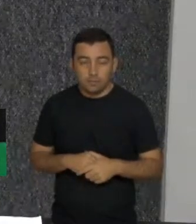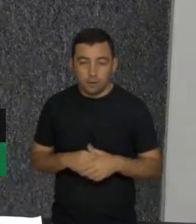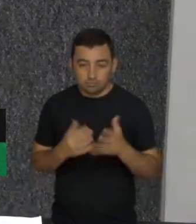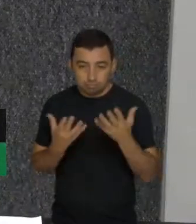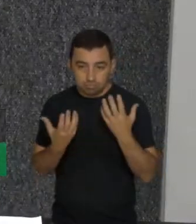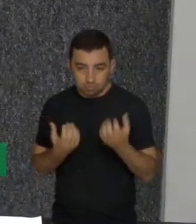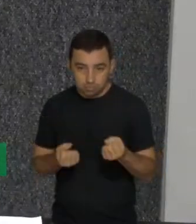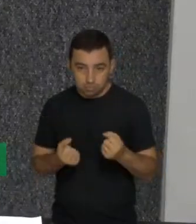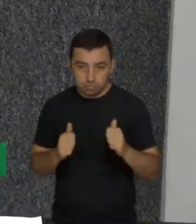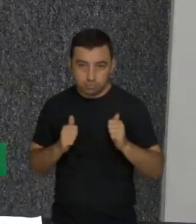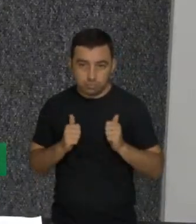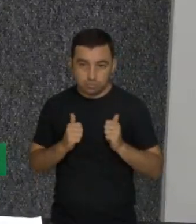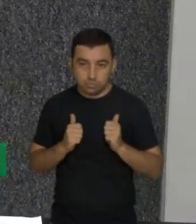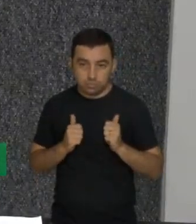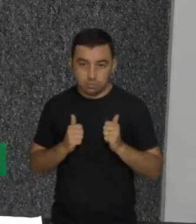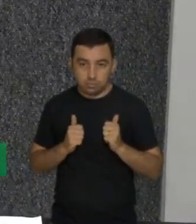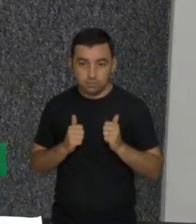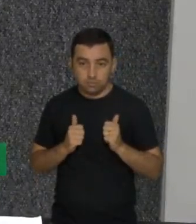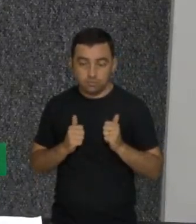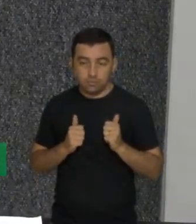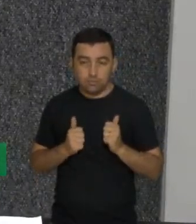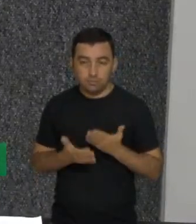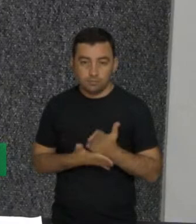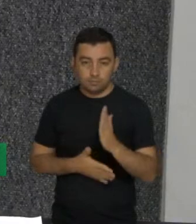favor permaneçam Como estão